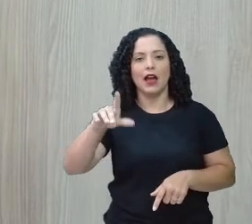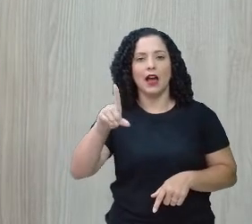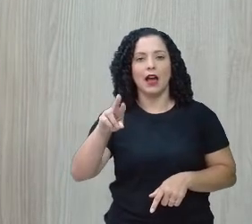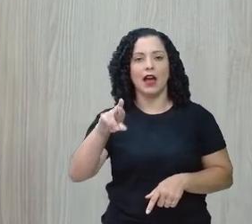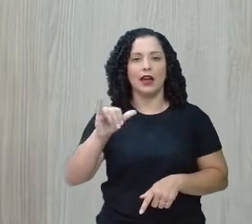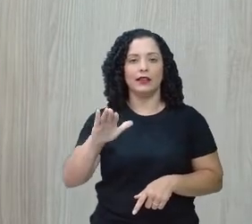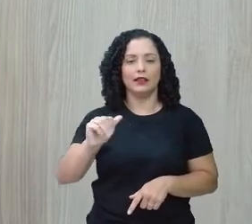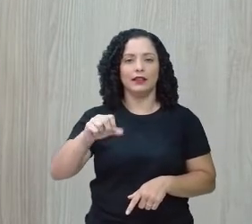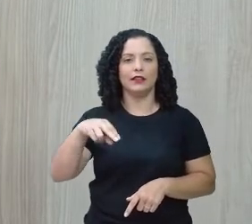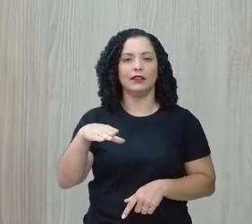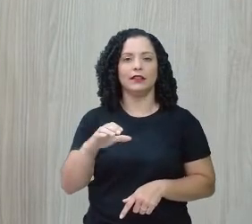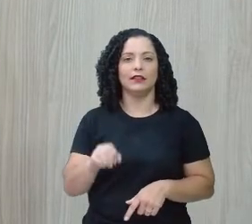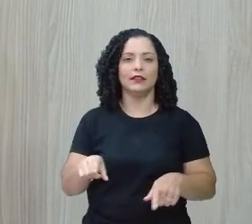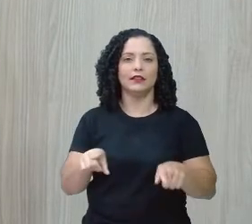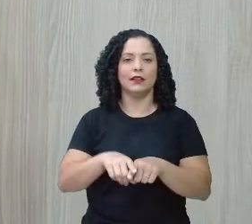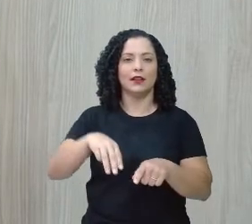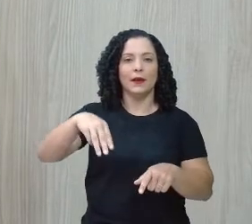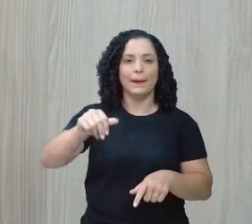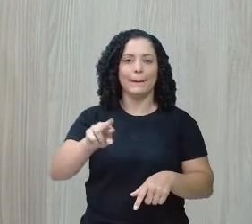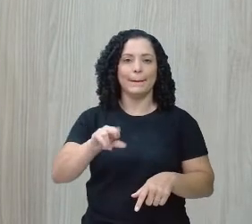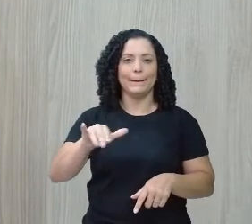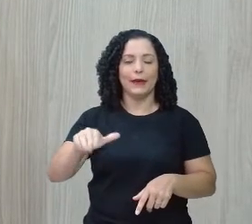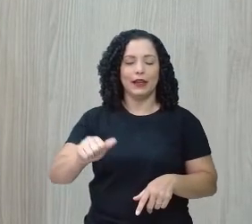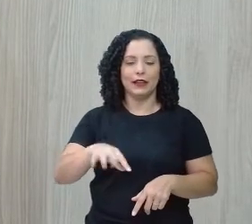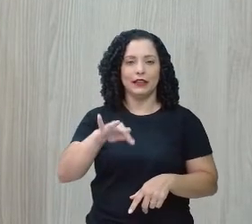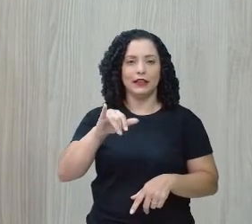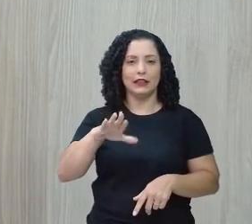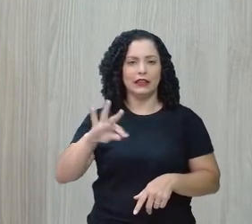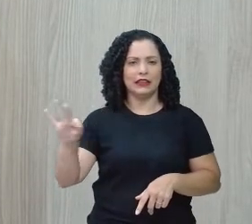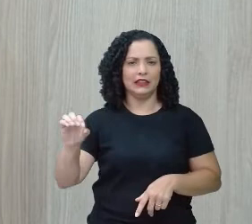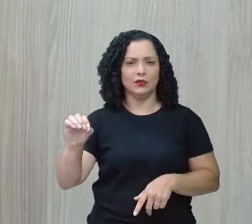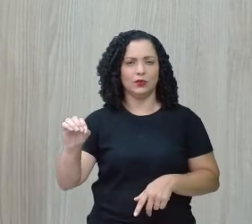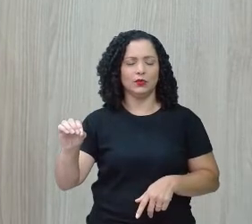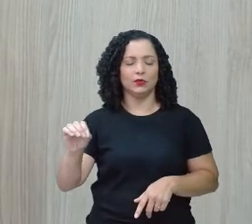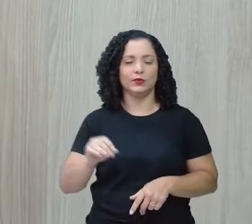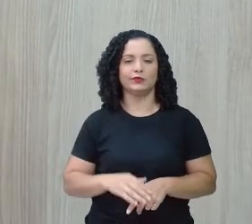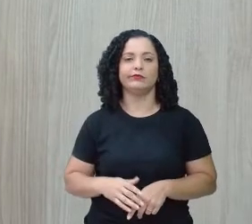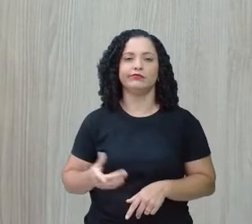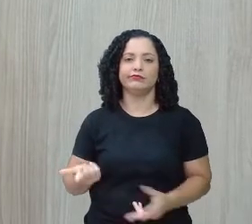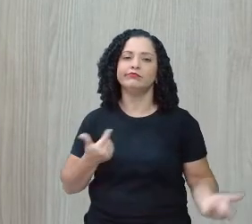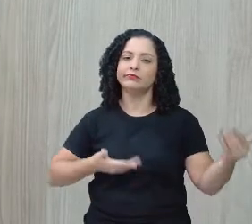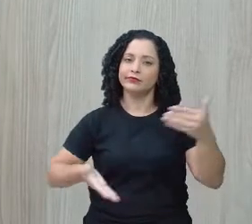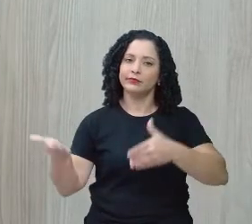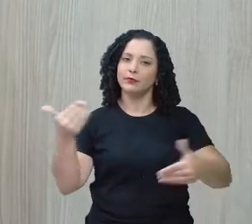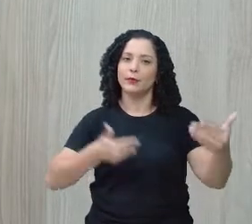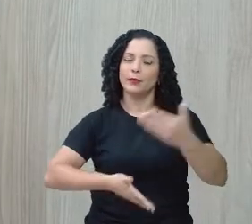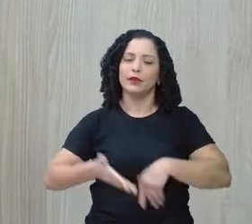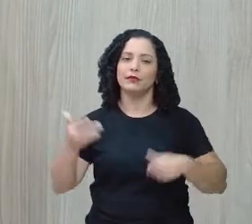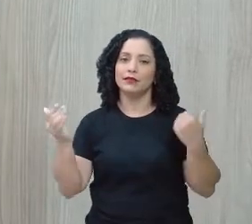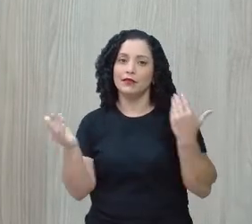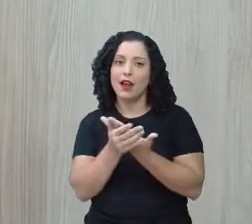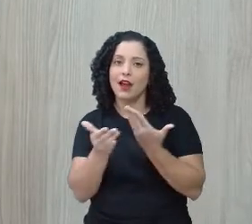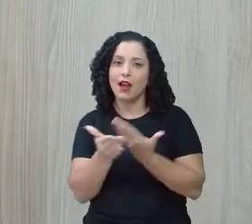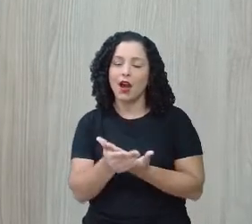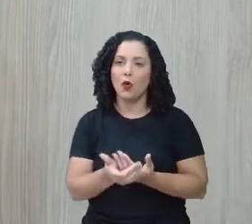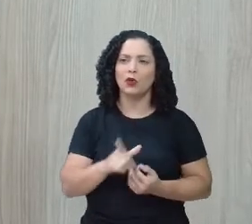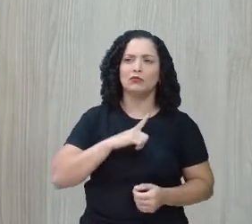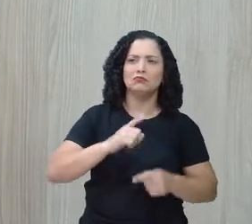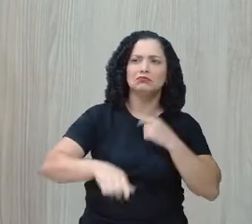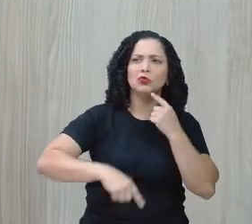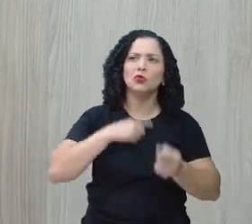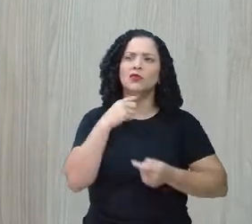Richard, a Maria, Tito, certo? Participem aí da aula, mandem suas